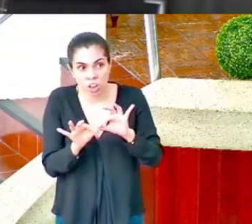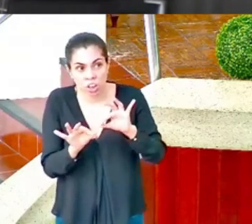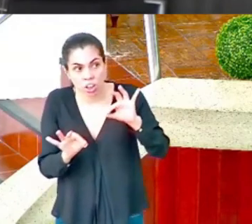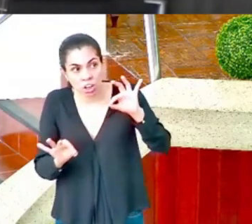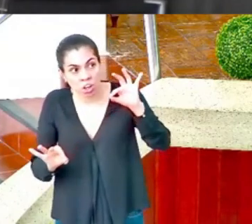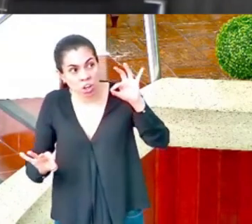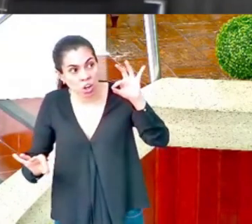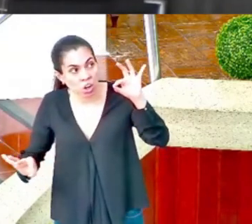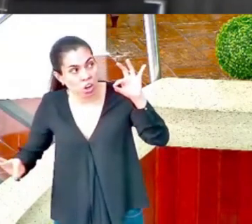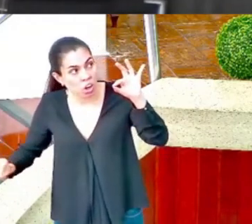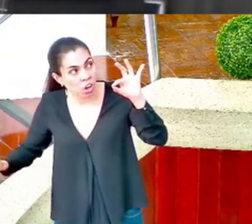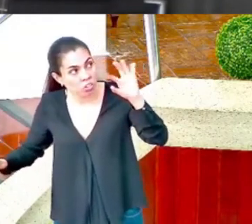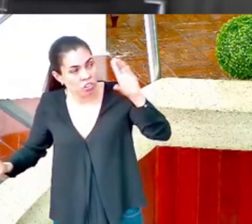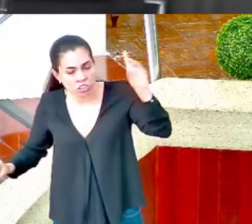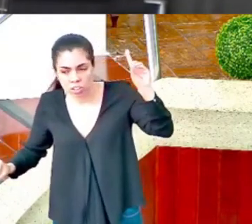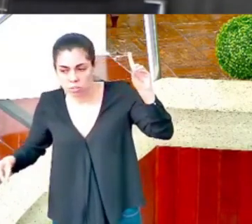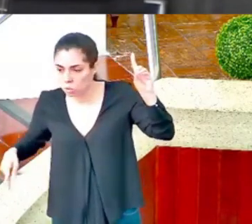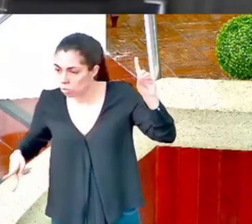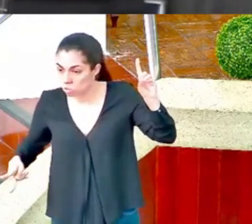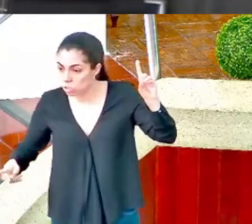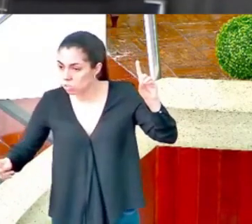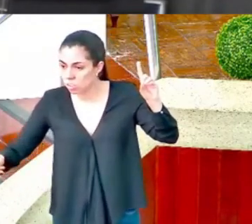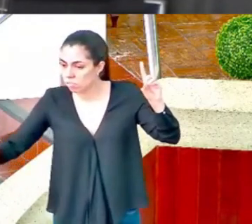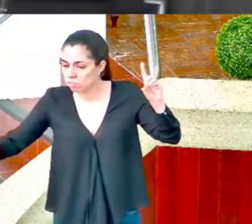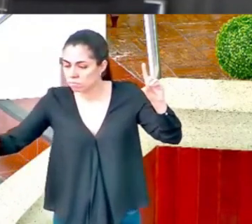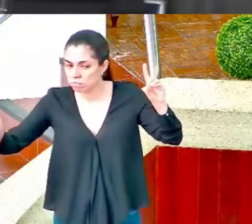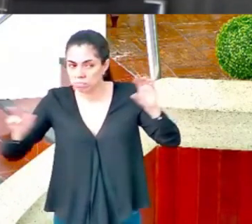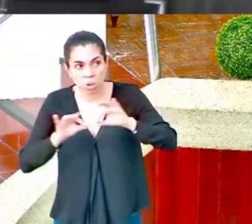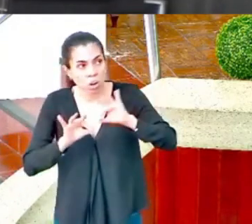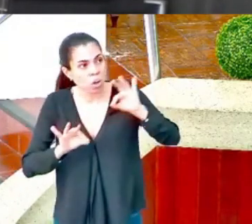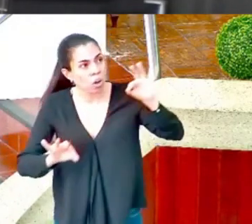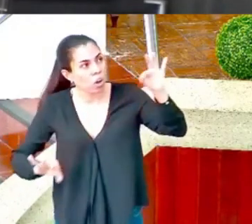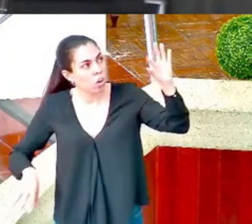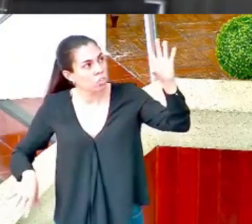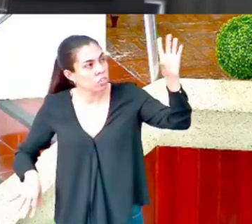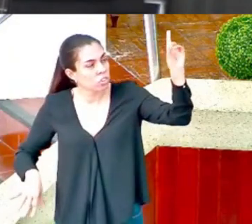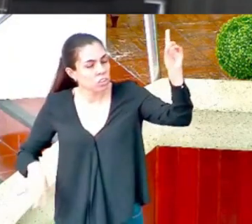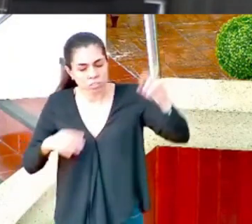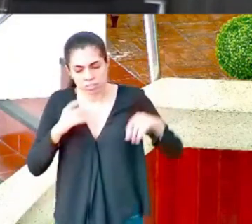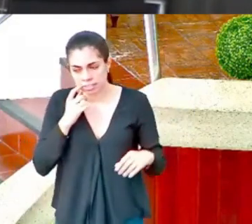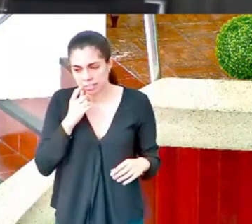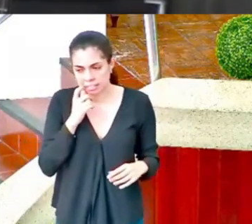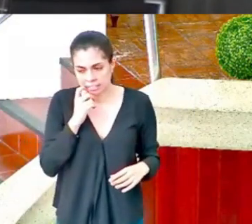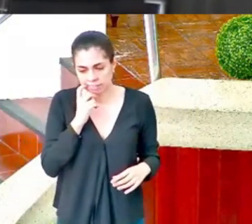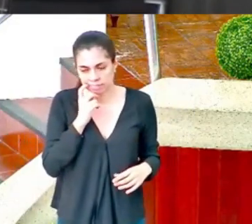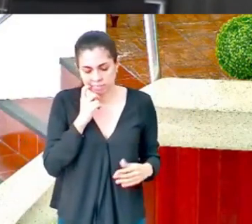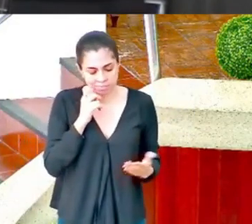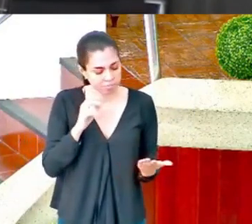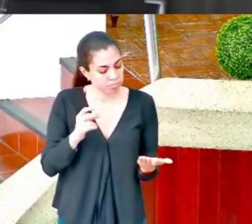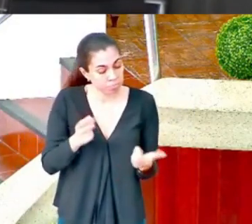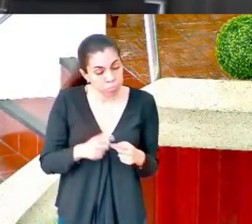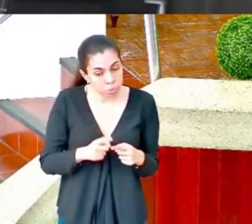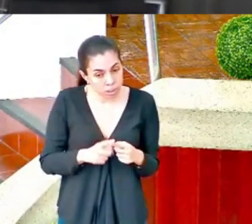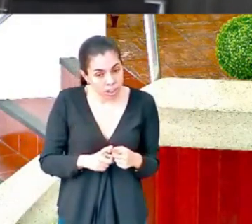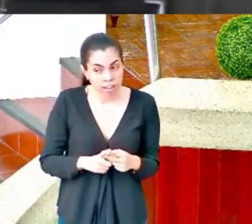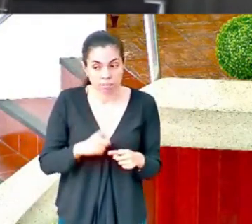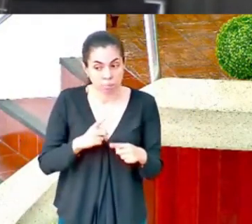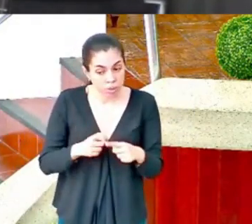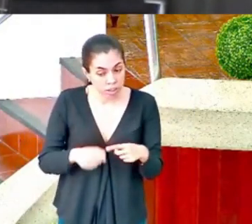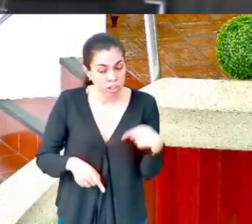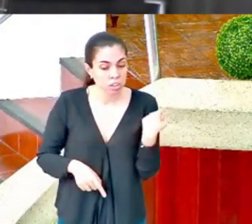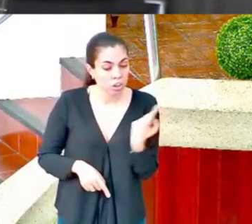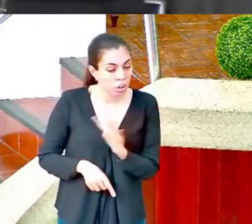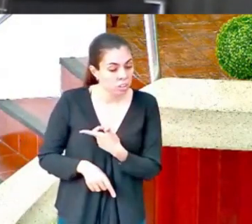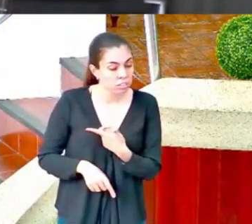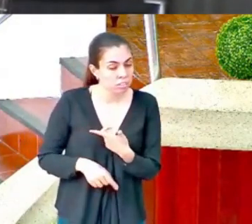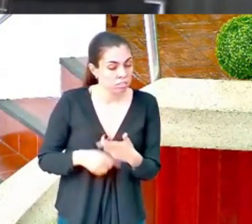Mas continuará à margem da esperança no único Deus vivo de Israel. Você vai achar tudo isso muito bonito e tem tantas outras coisas tão lindas